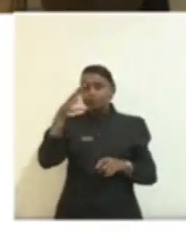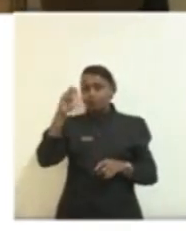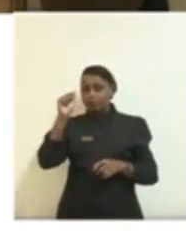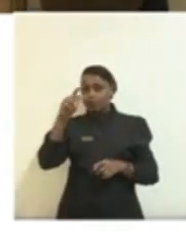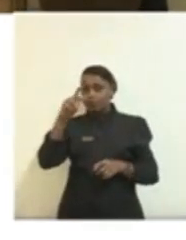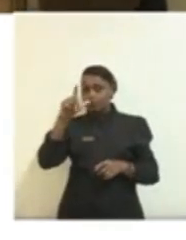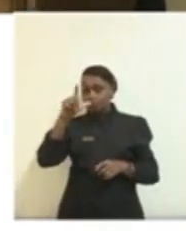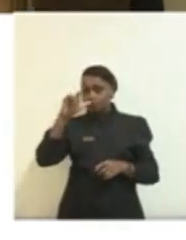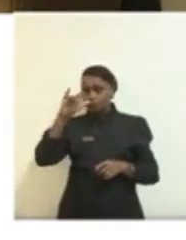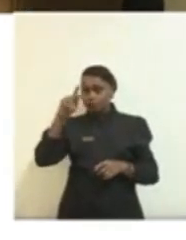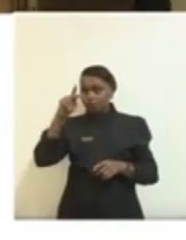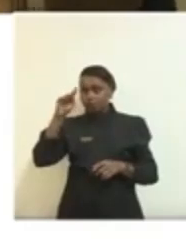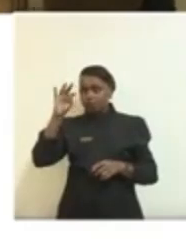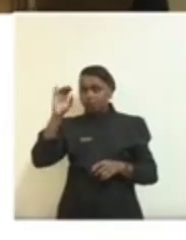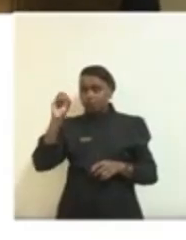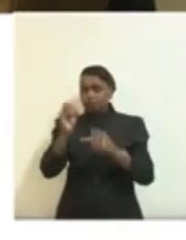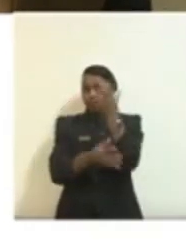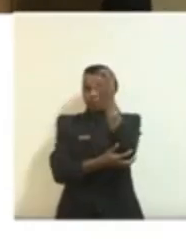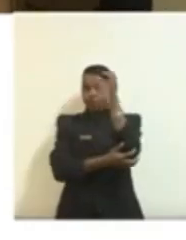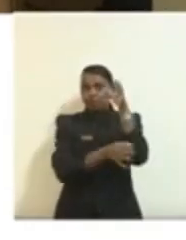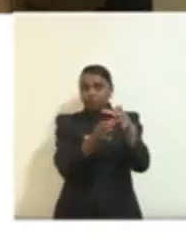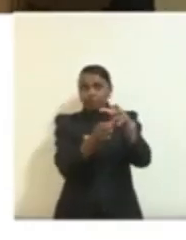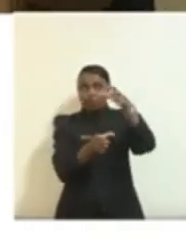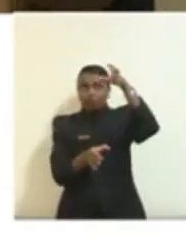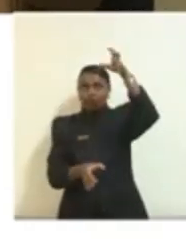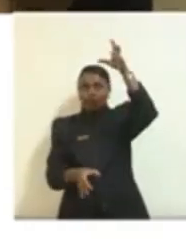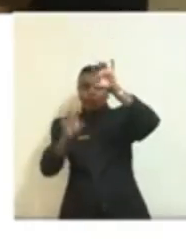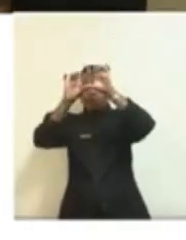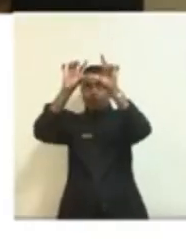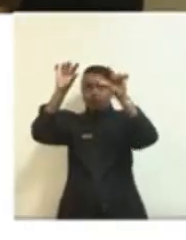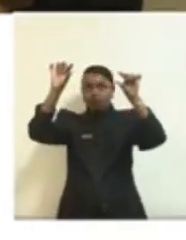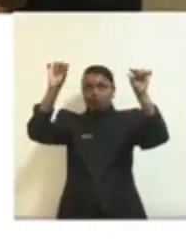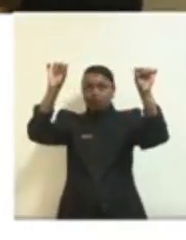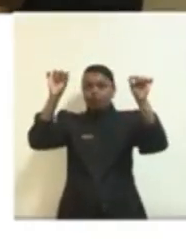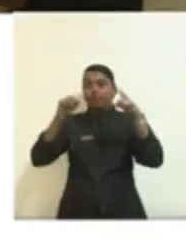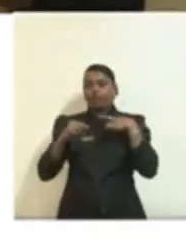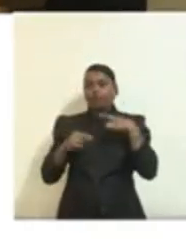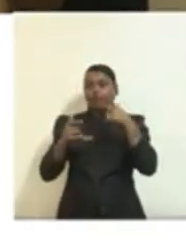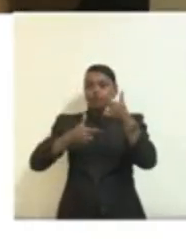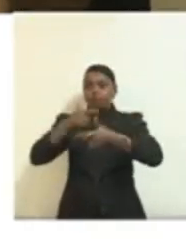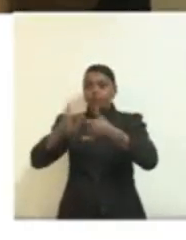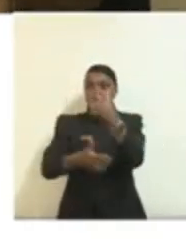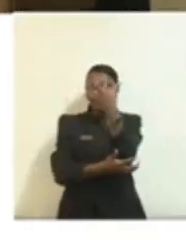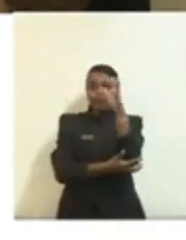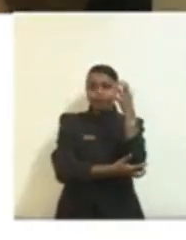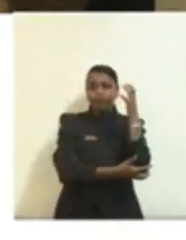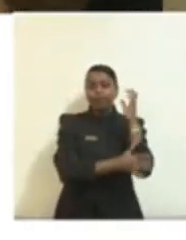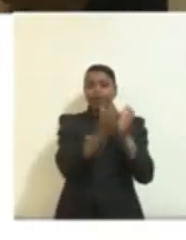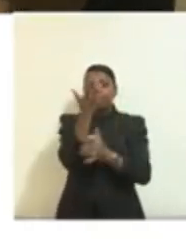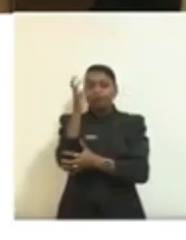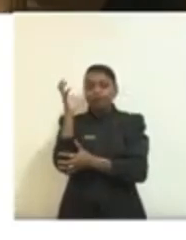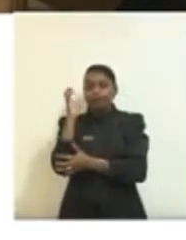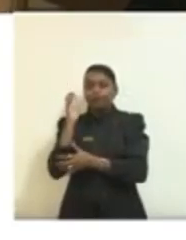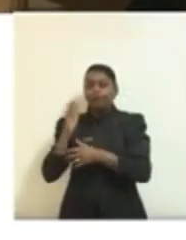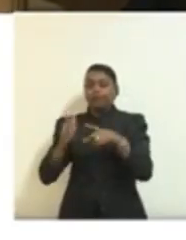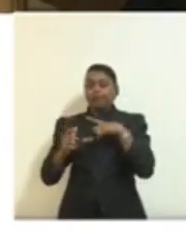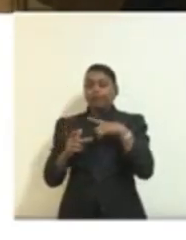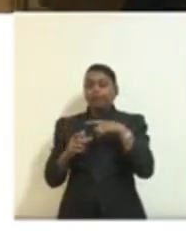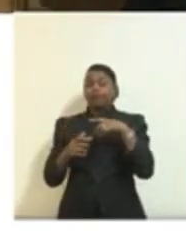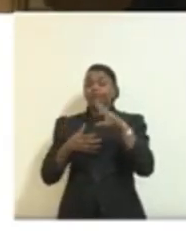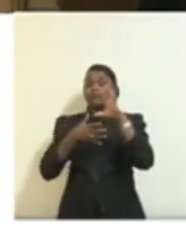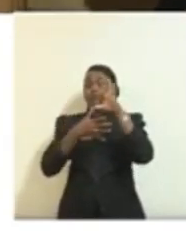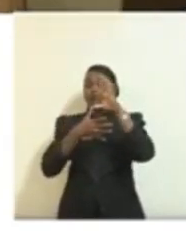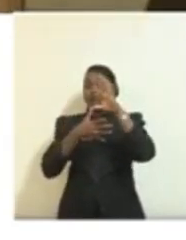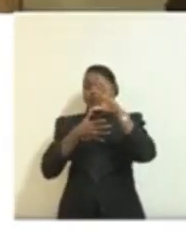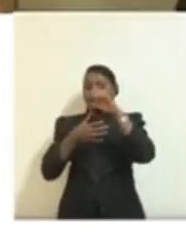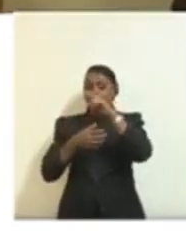com soja e eucalipto, tá? No que se refere a serviços ecossistêmicos. Tá? Eu vou explicar essa figura e ela